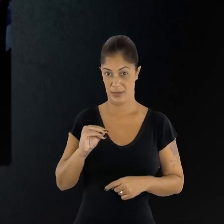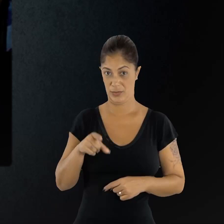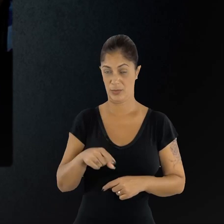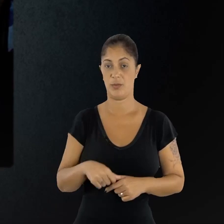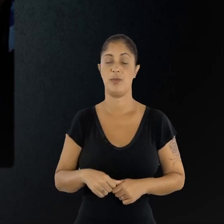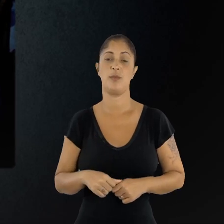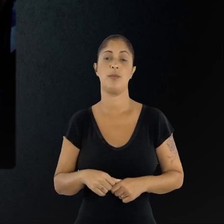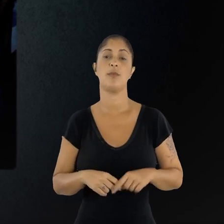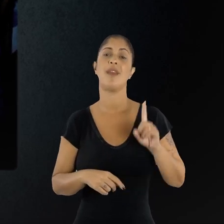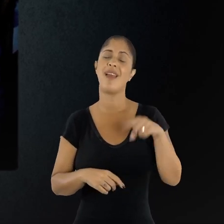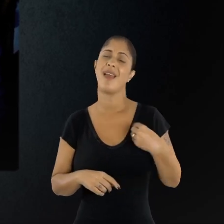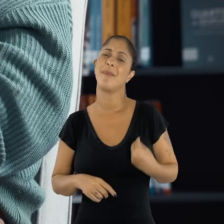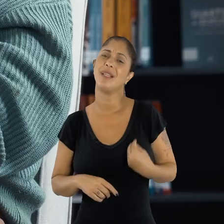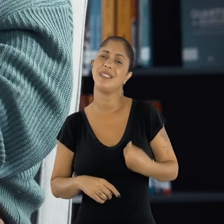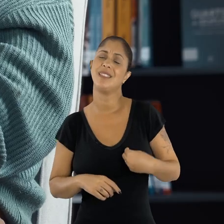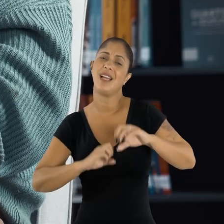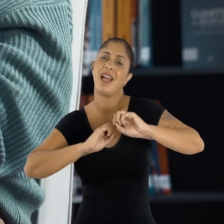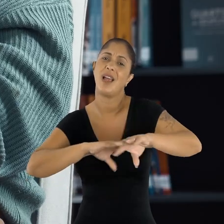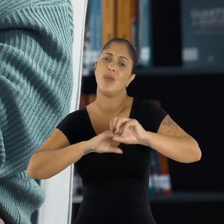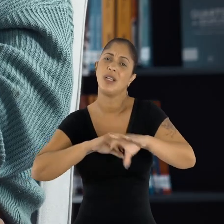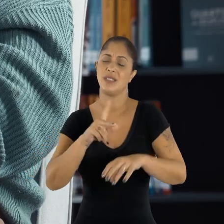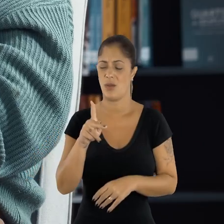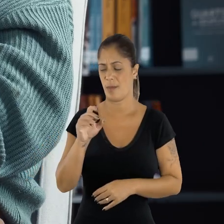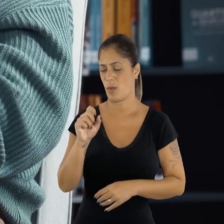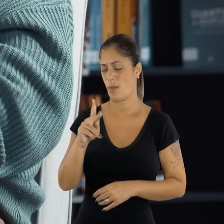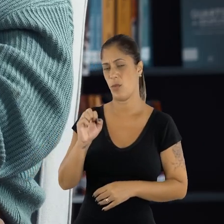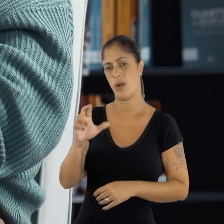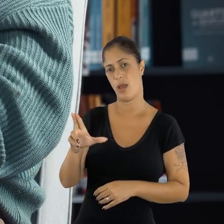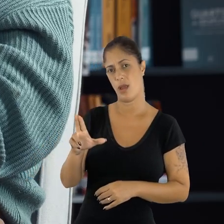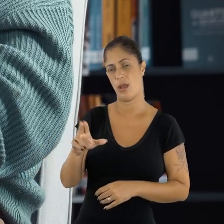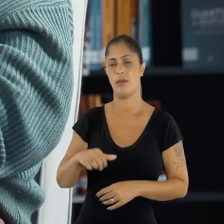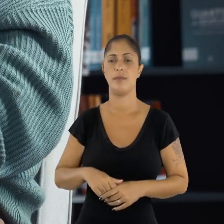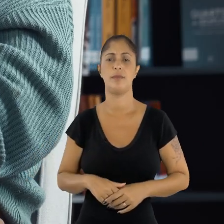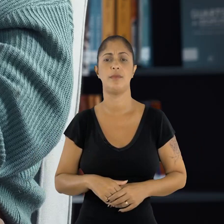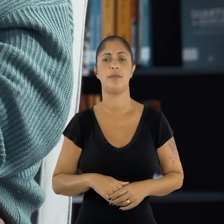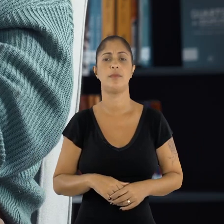Beto lá era a presença da educação popular no governo. Pedro Pontual.